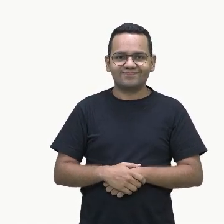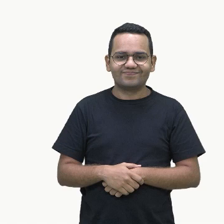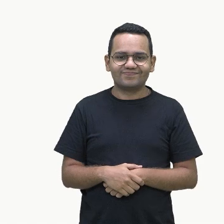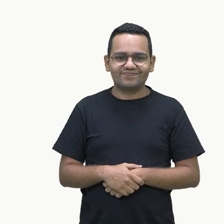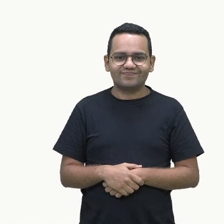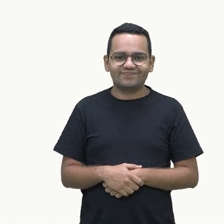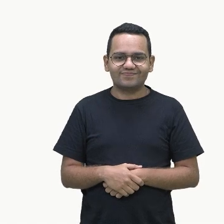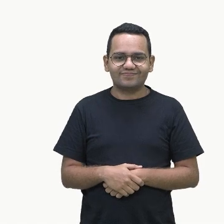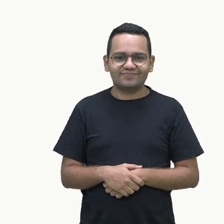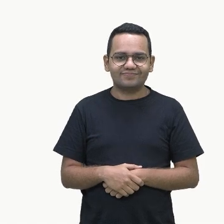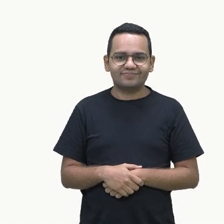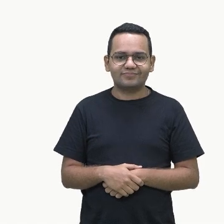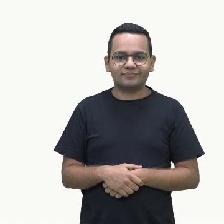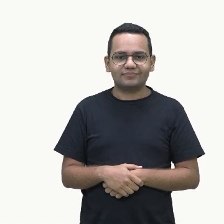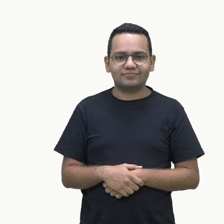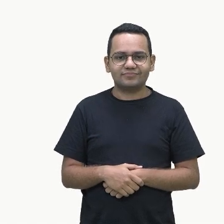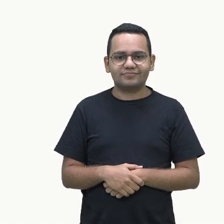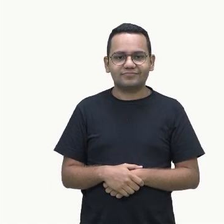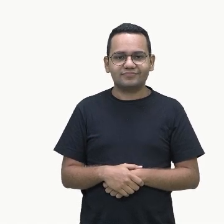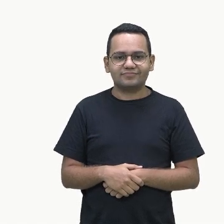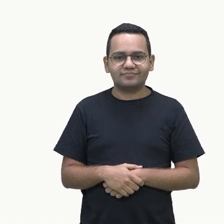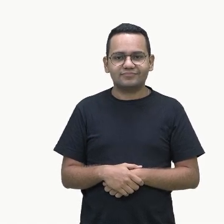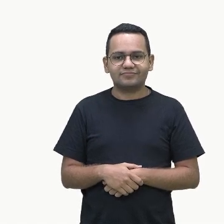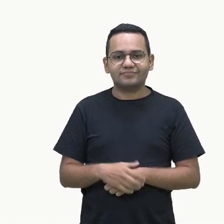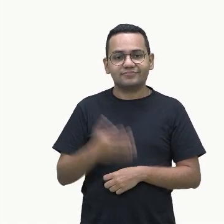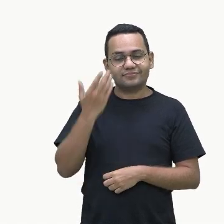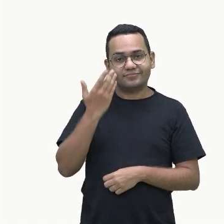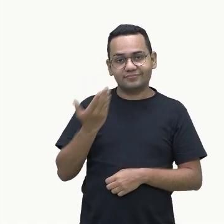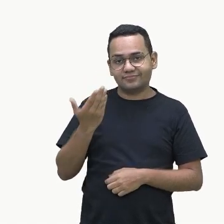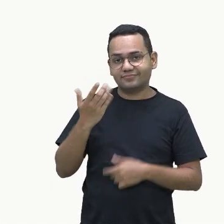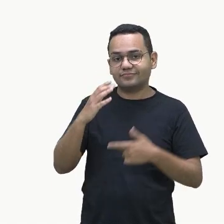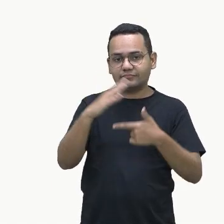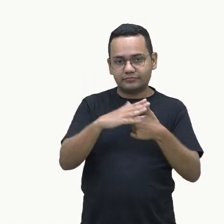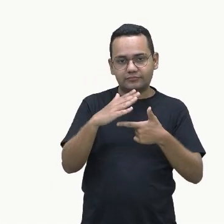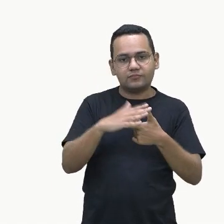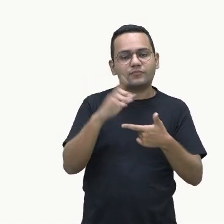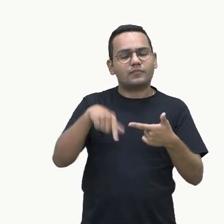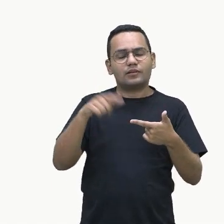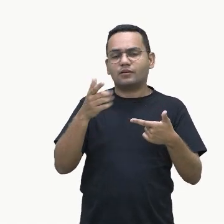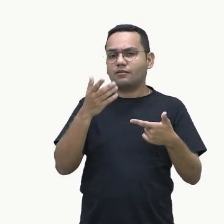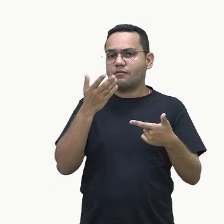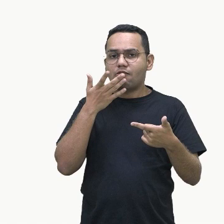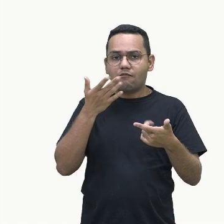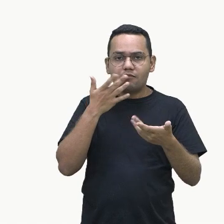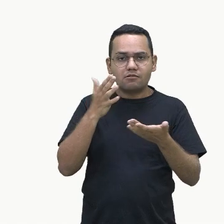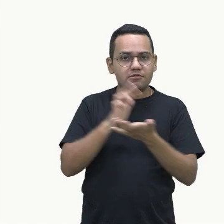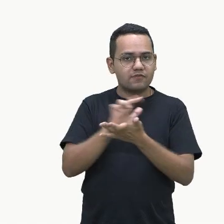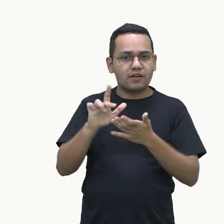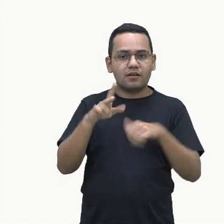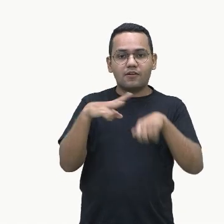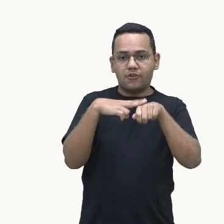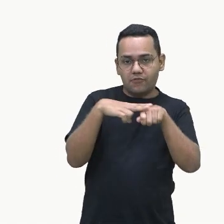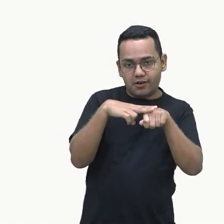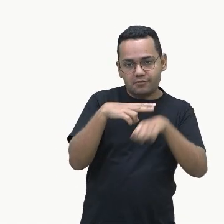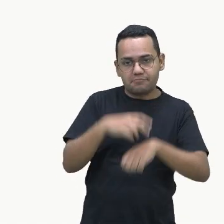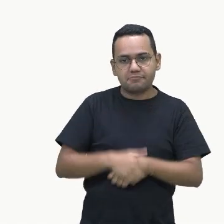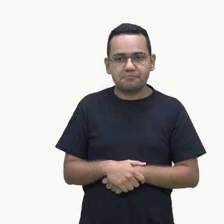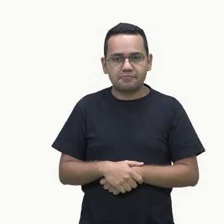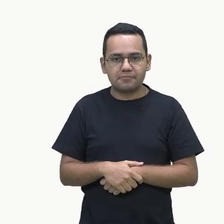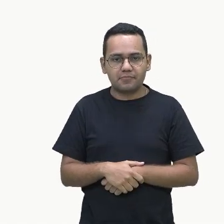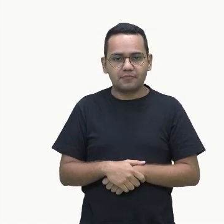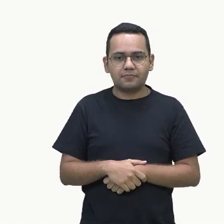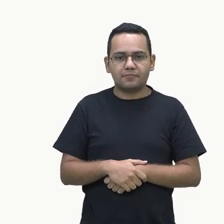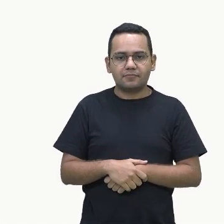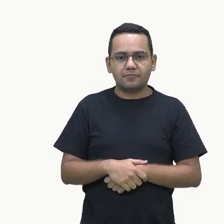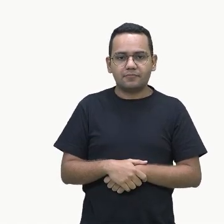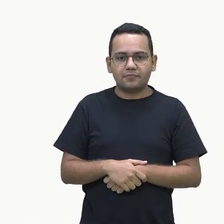E aí, a figura abaixo reproduz um mosaico com triângulos retângulos coloridos de verde. Tá? Aqui, ó,